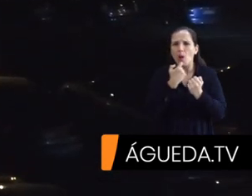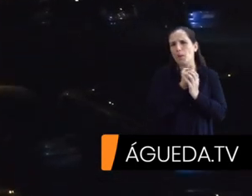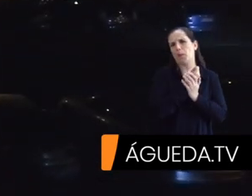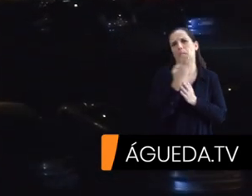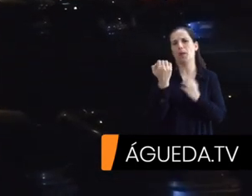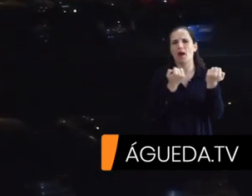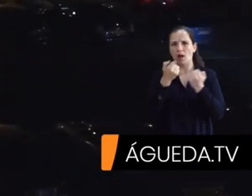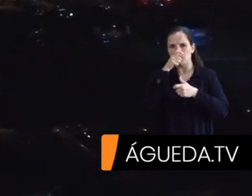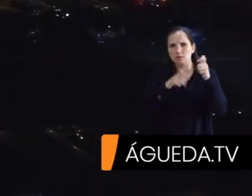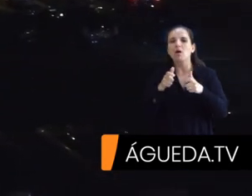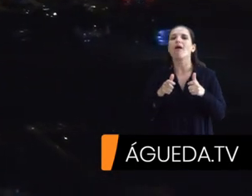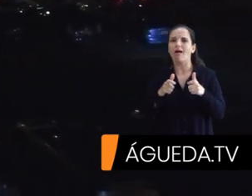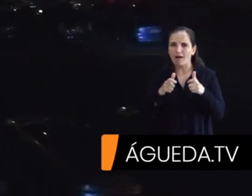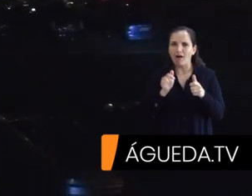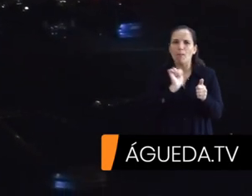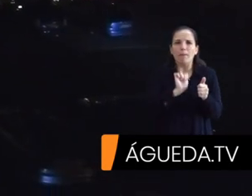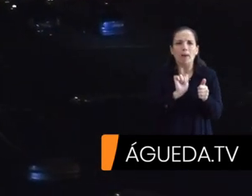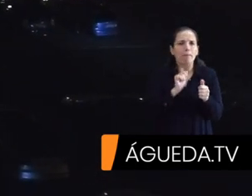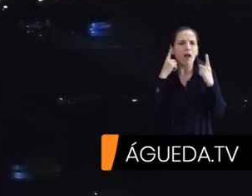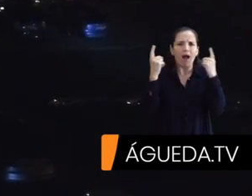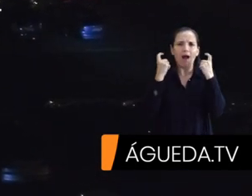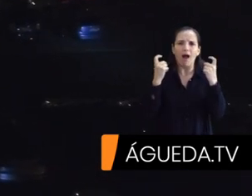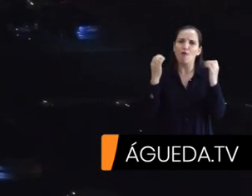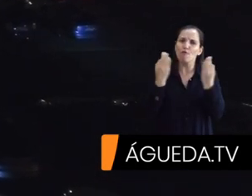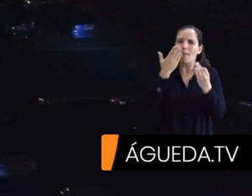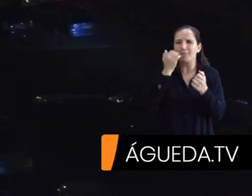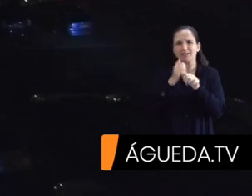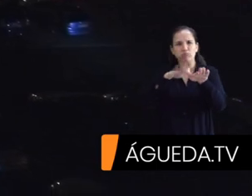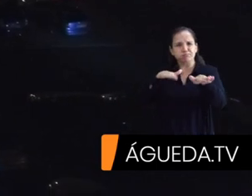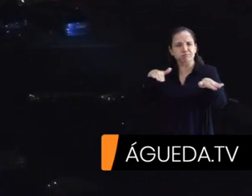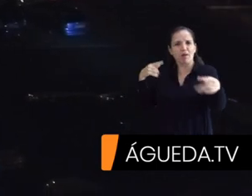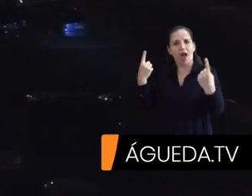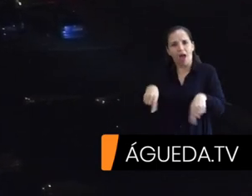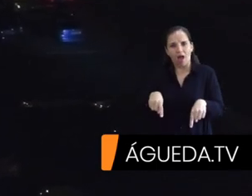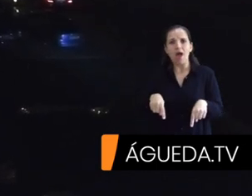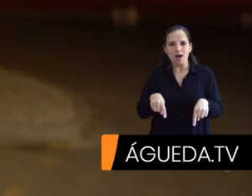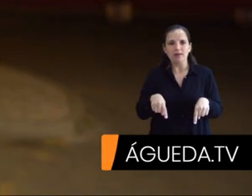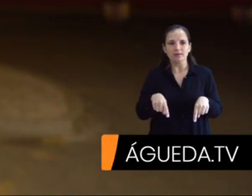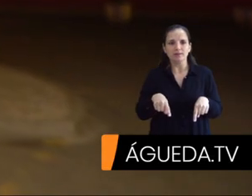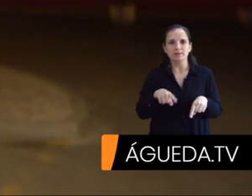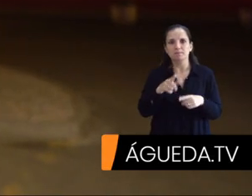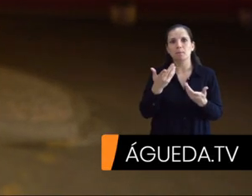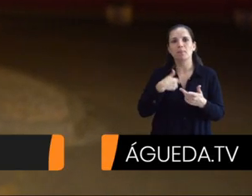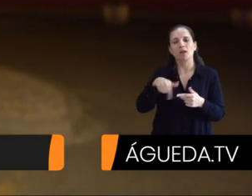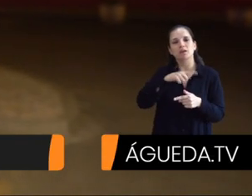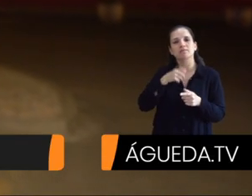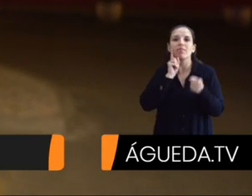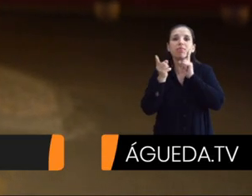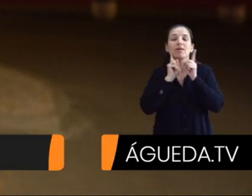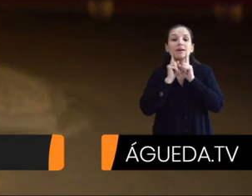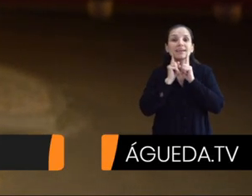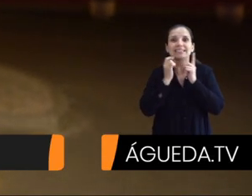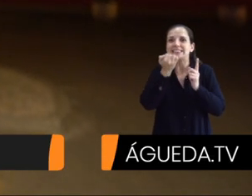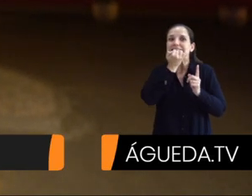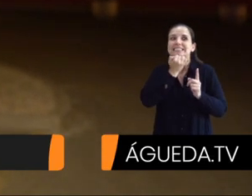muita gente, houve muita gente a apitar, parecia que estava no meio do trânsito. Só que é um caso estranho, que nós mandamos as piadas e